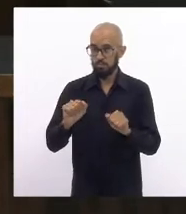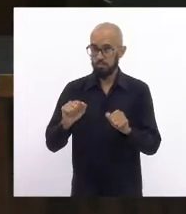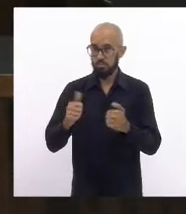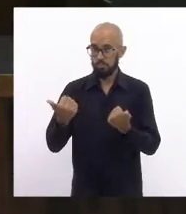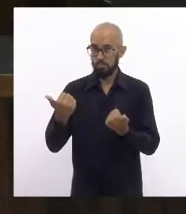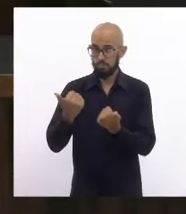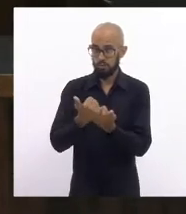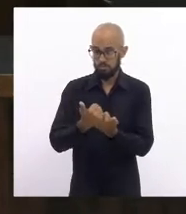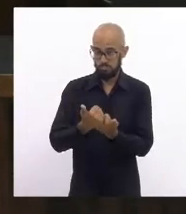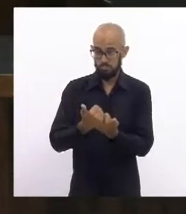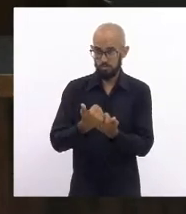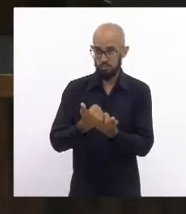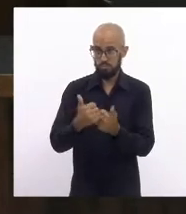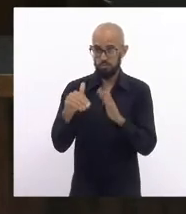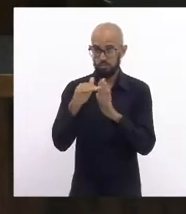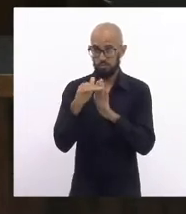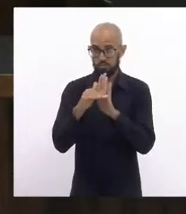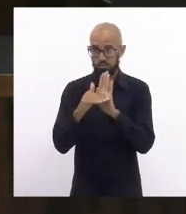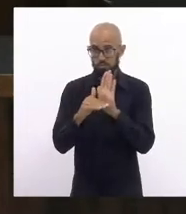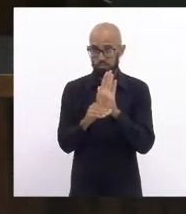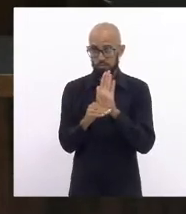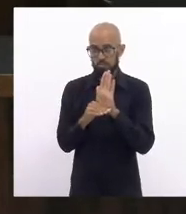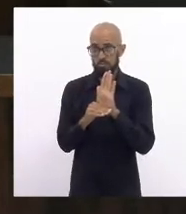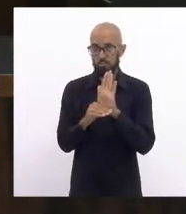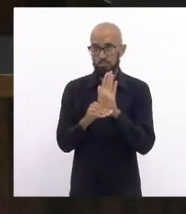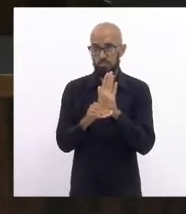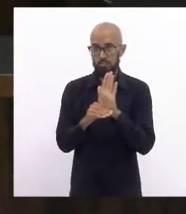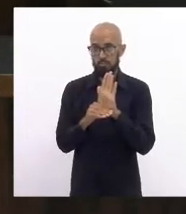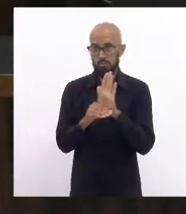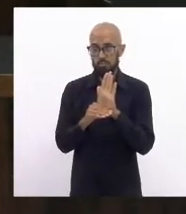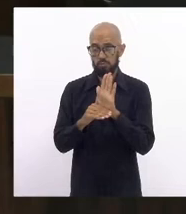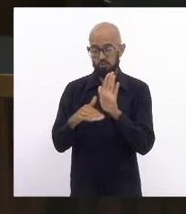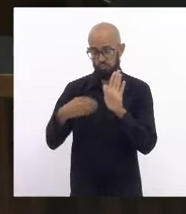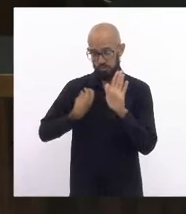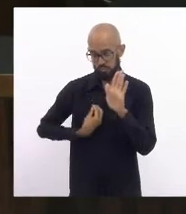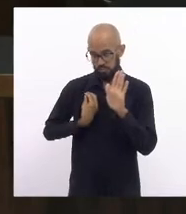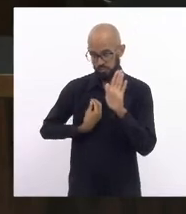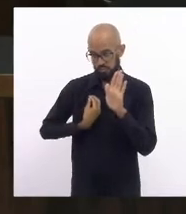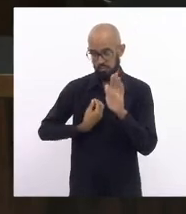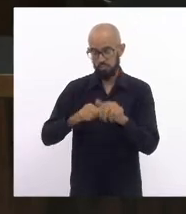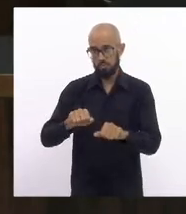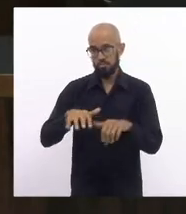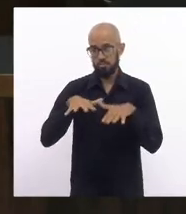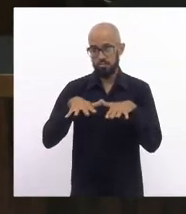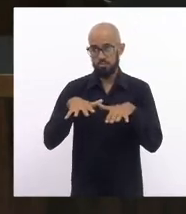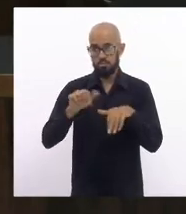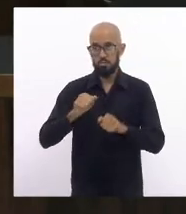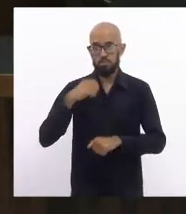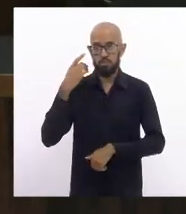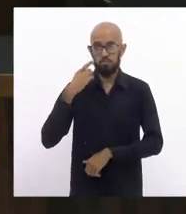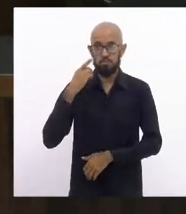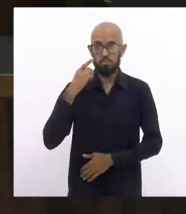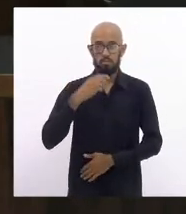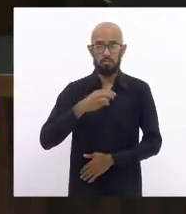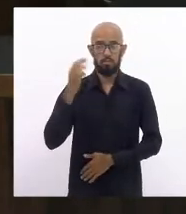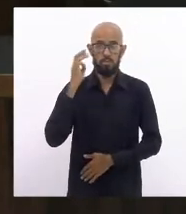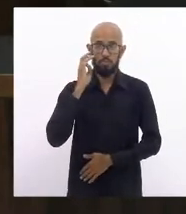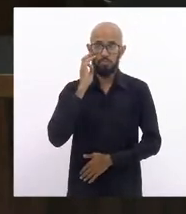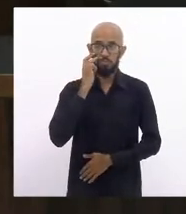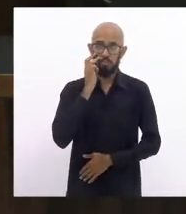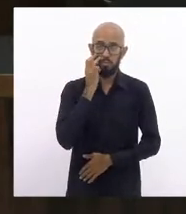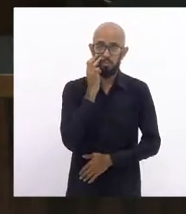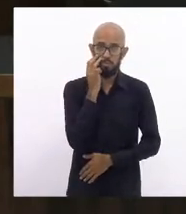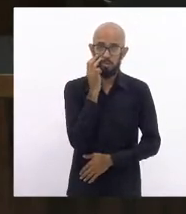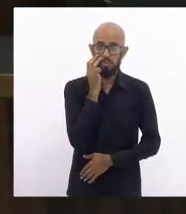aqui, da papeleta e de quem está presente na sessão. Deputada Mônica Francisco.